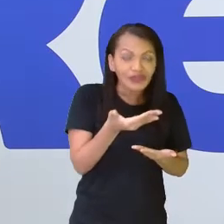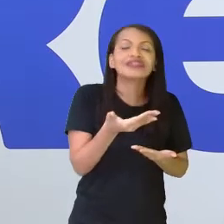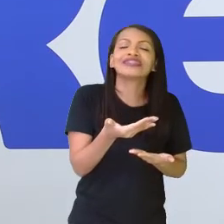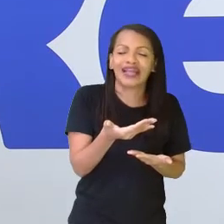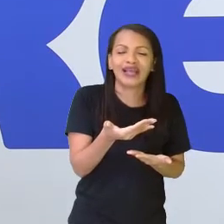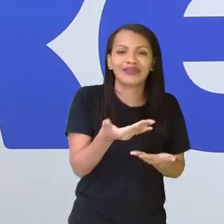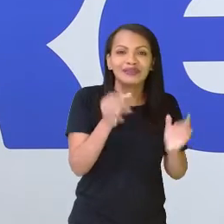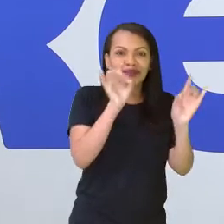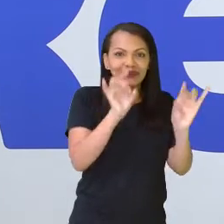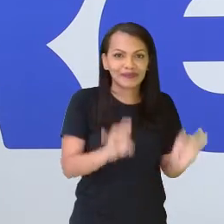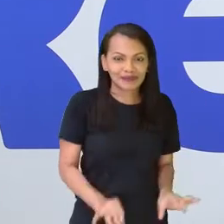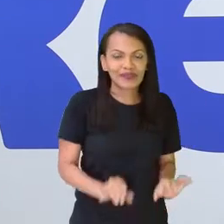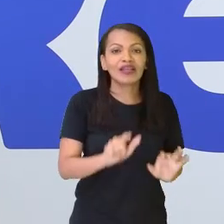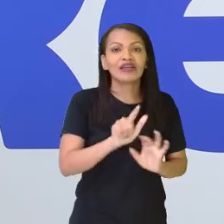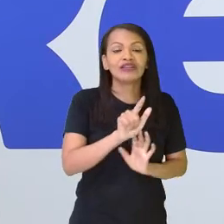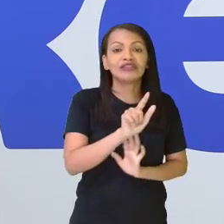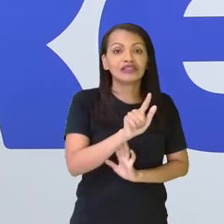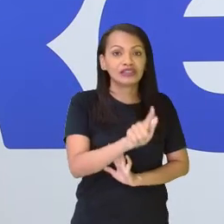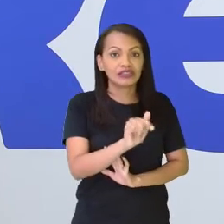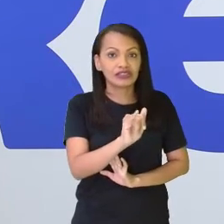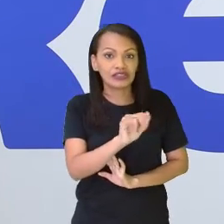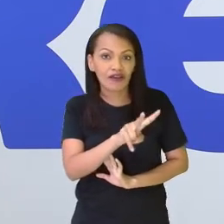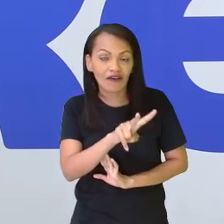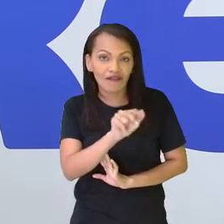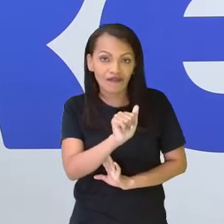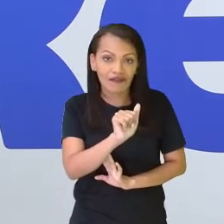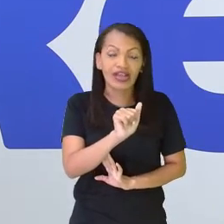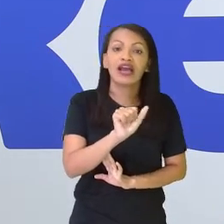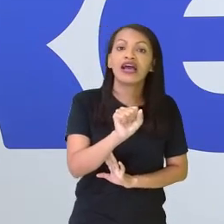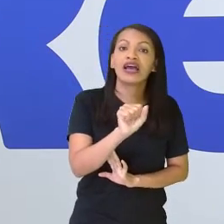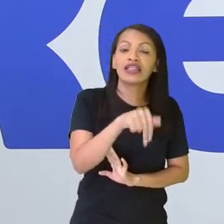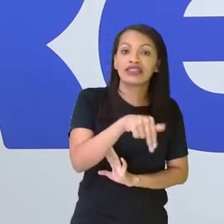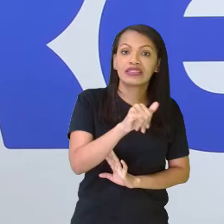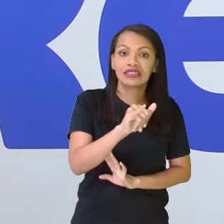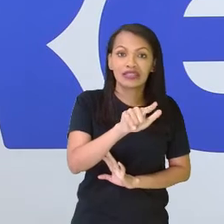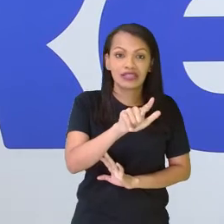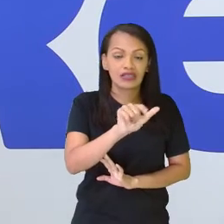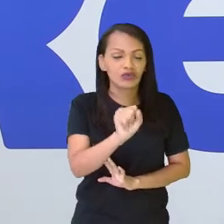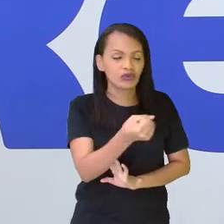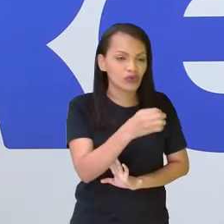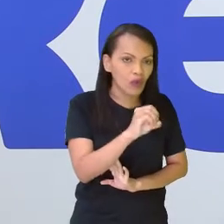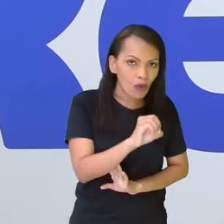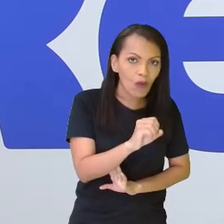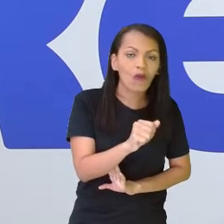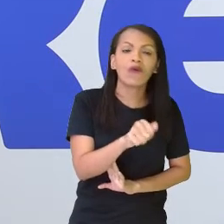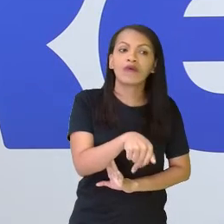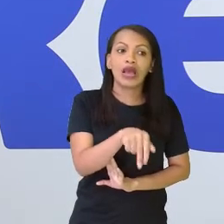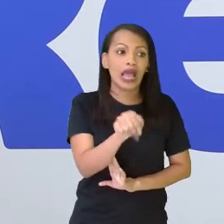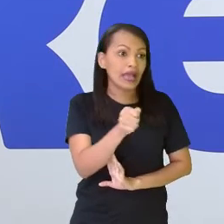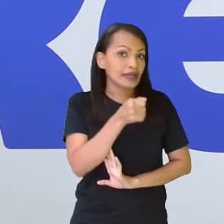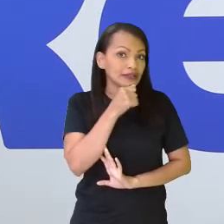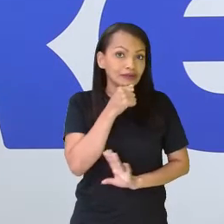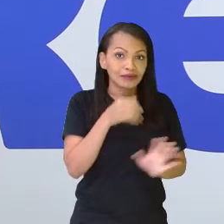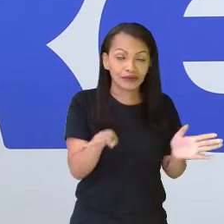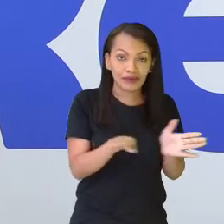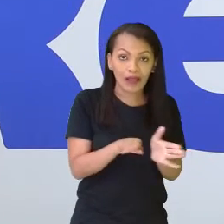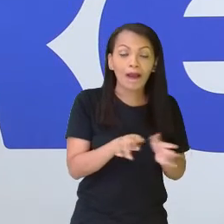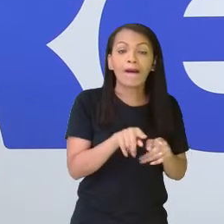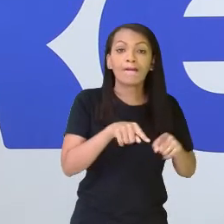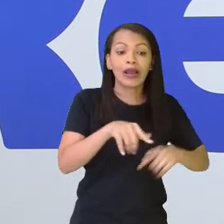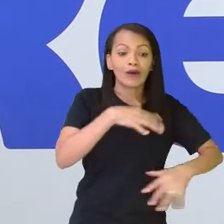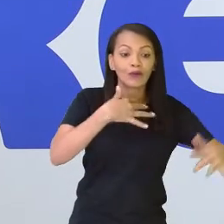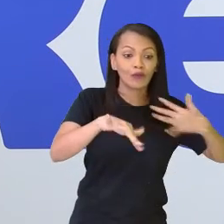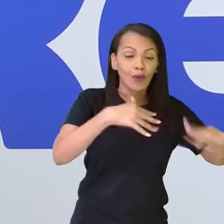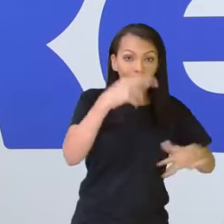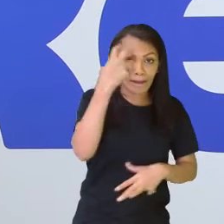Givaniso Soares. Por enquanto o convidado não chegou, mas eu já vou adiantar que ele faz parte de uma manifestação cultural, ele